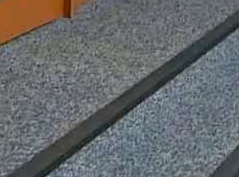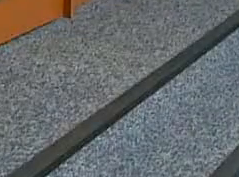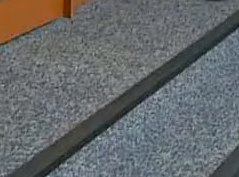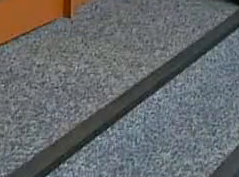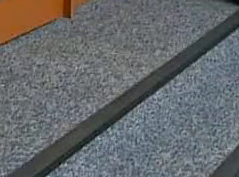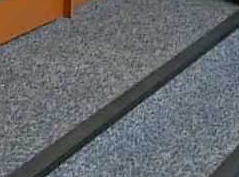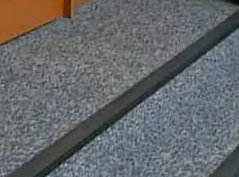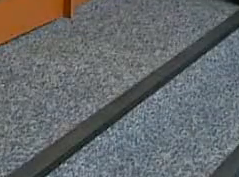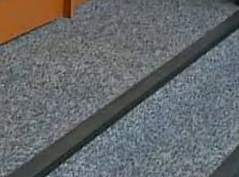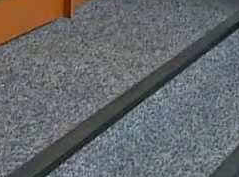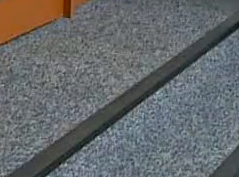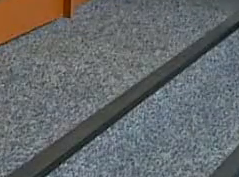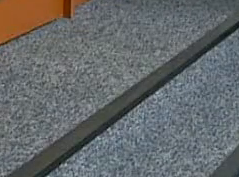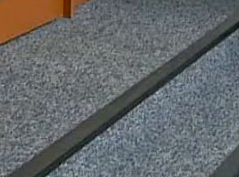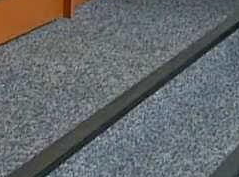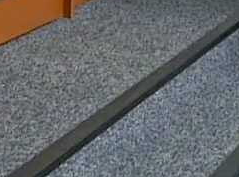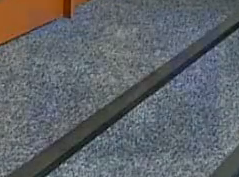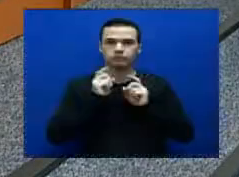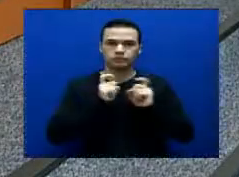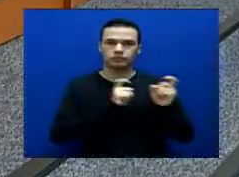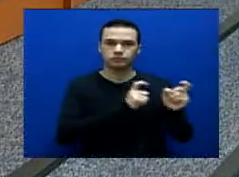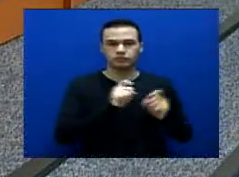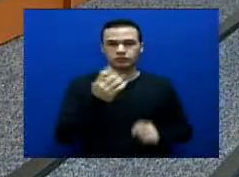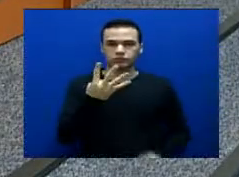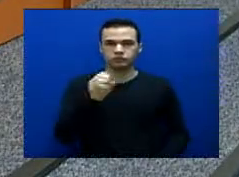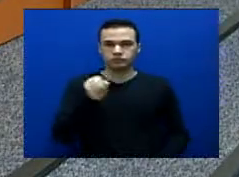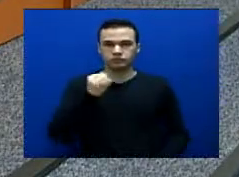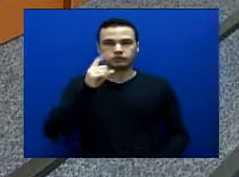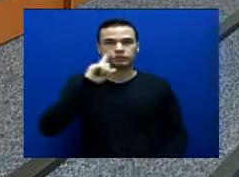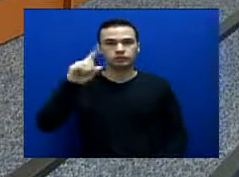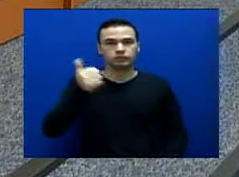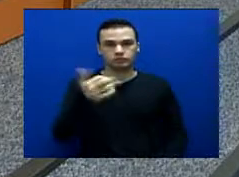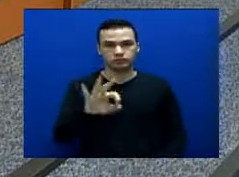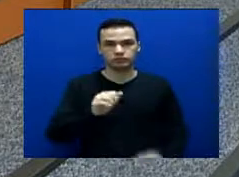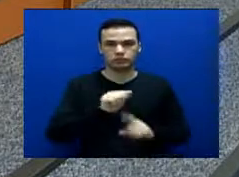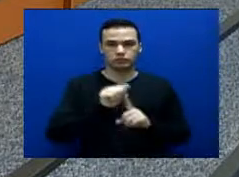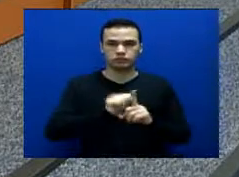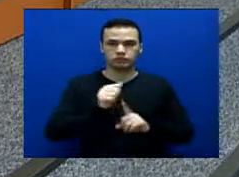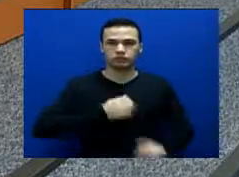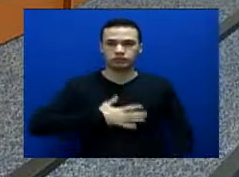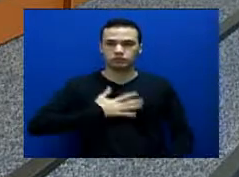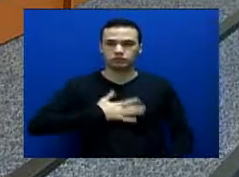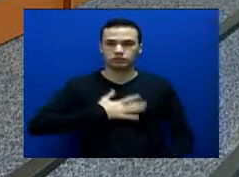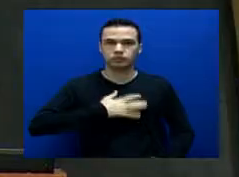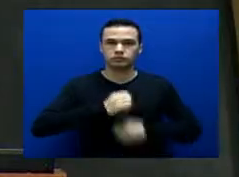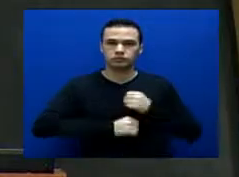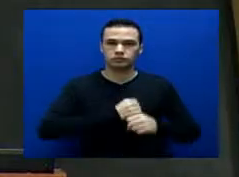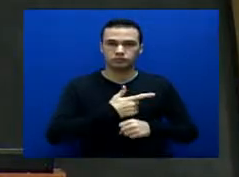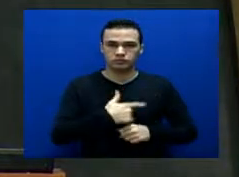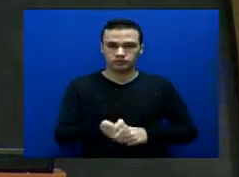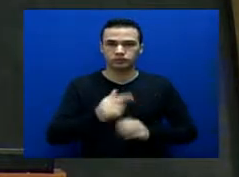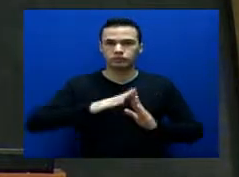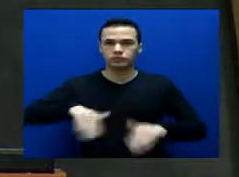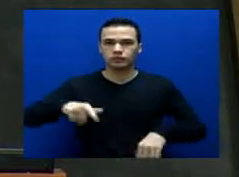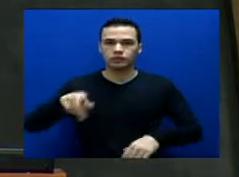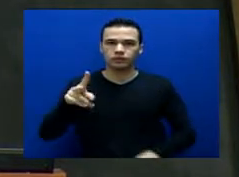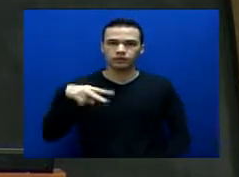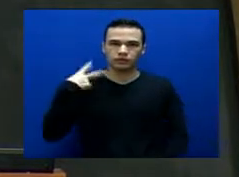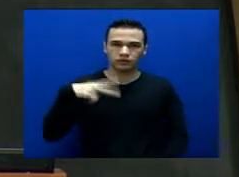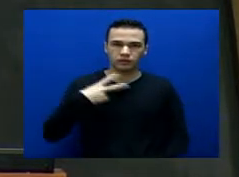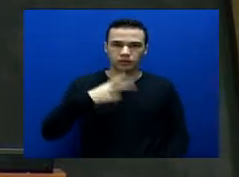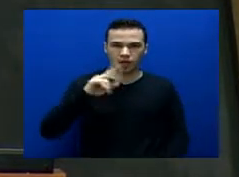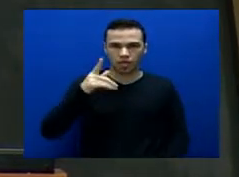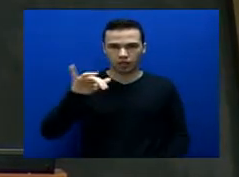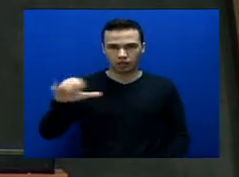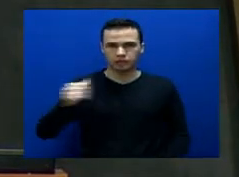Leitura da ata da 48ª sessão ordinária a realizar-se no dia 10 de agosto de 2017. É regimental o pedido do vereador Hélio